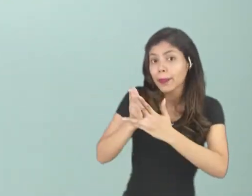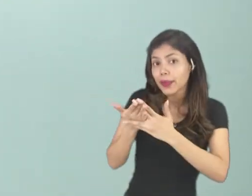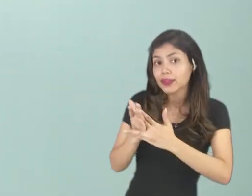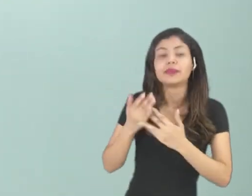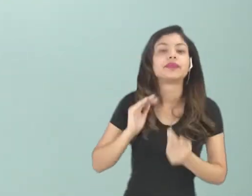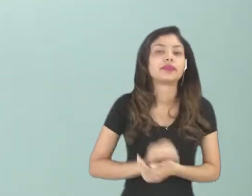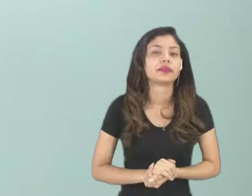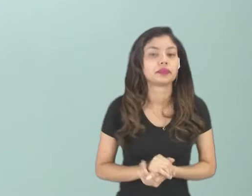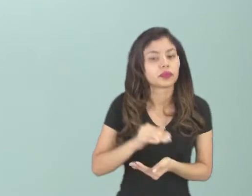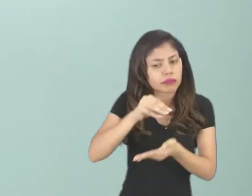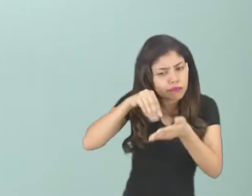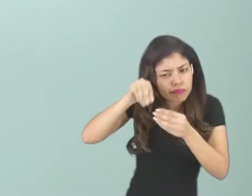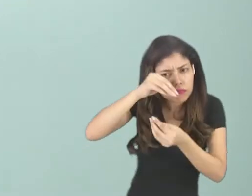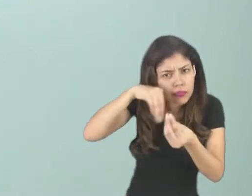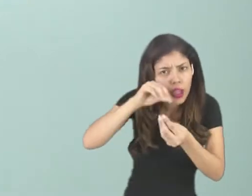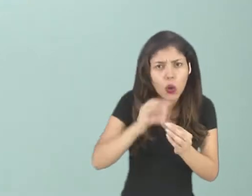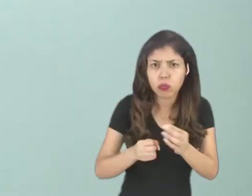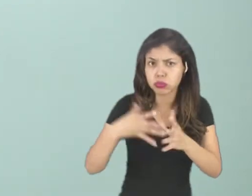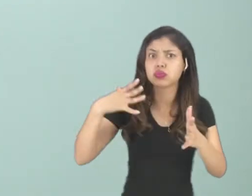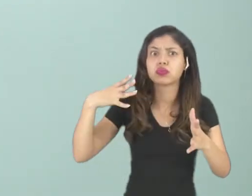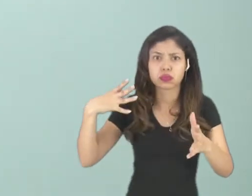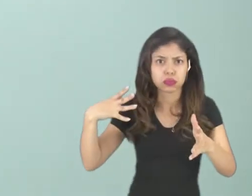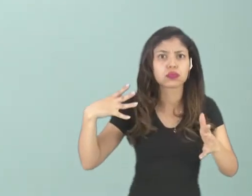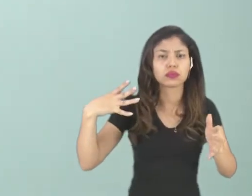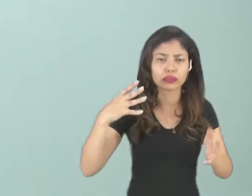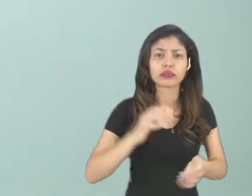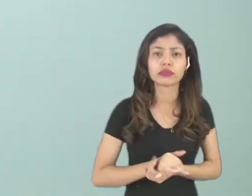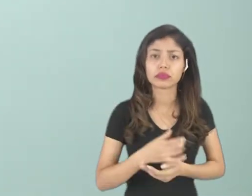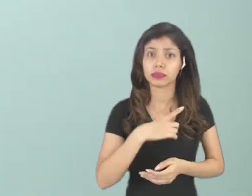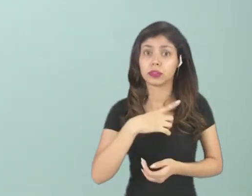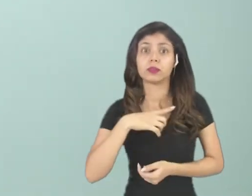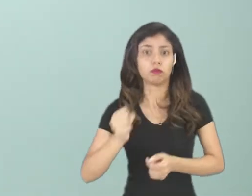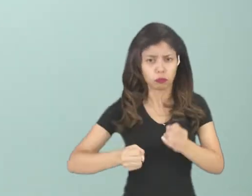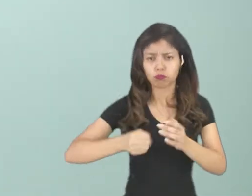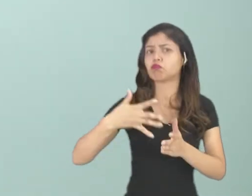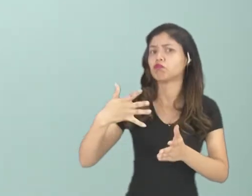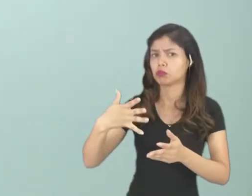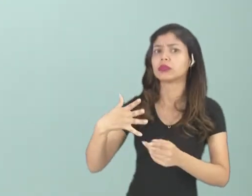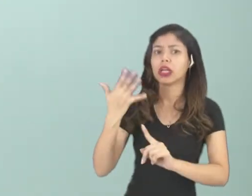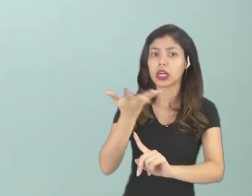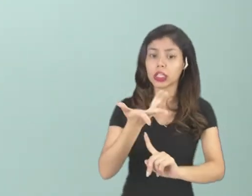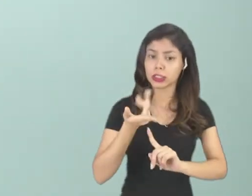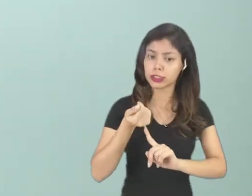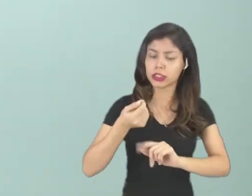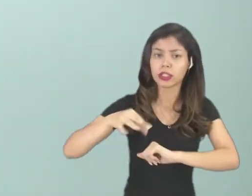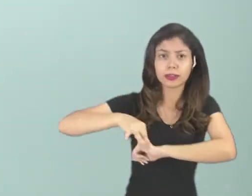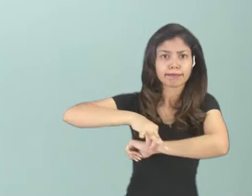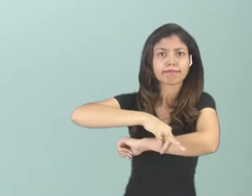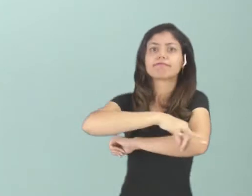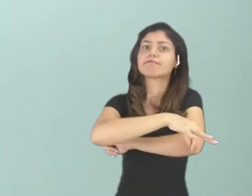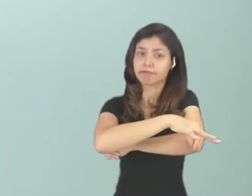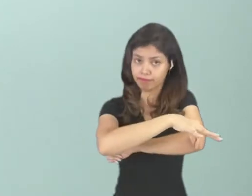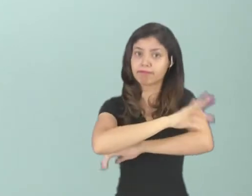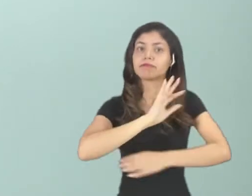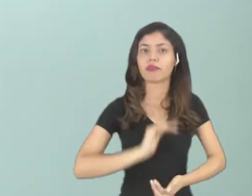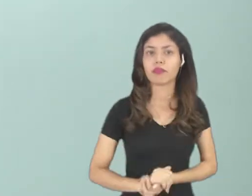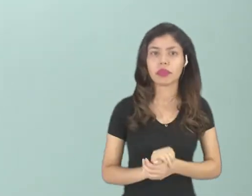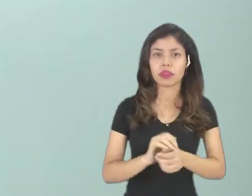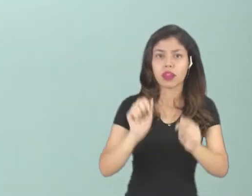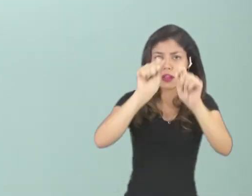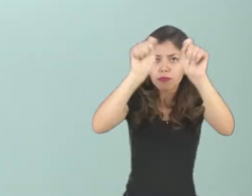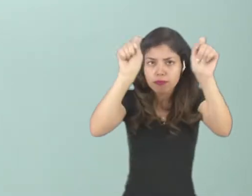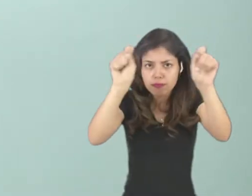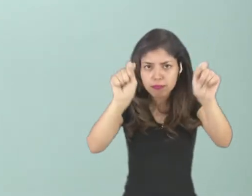No meio daquele turbilhão, né, nós temos esse grande arquiteto Aleijadinho, escultor.